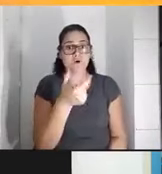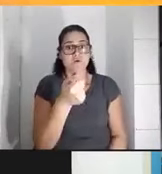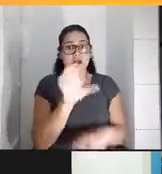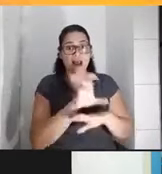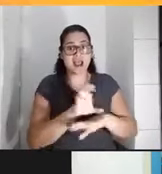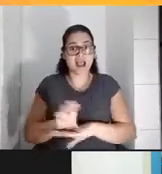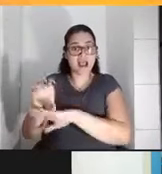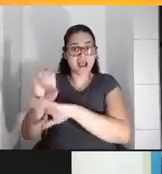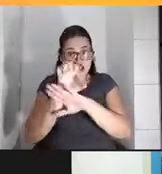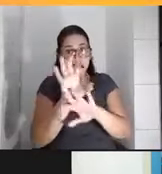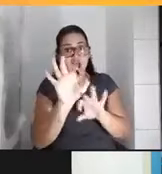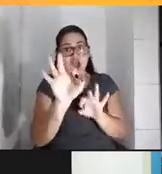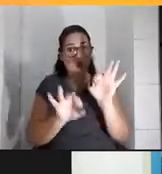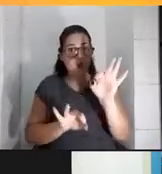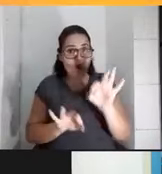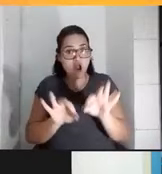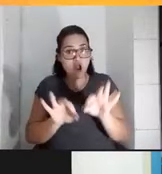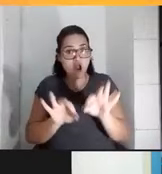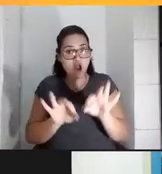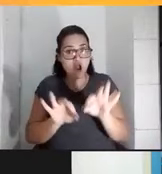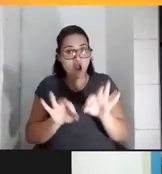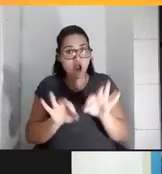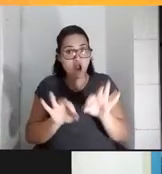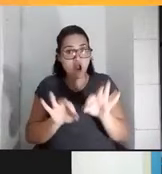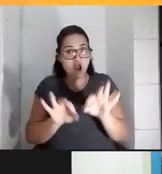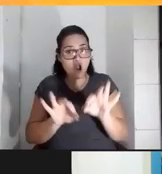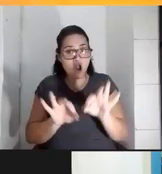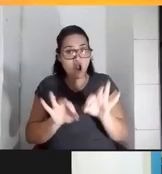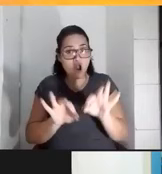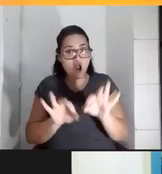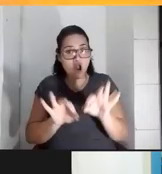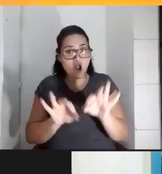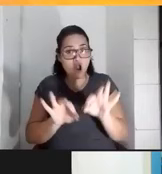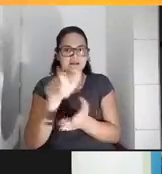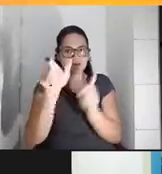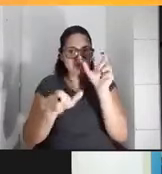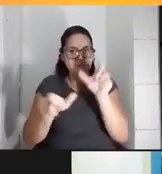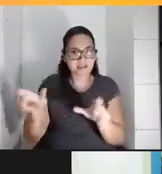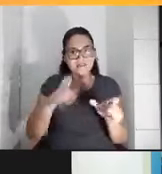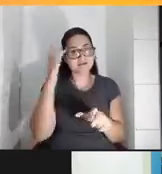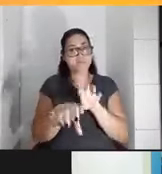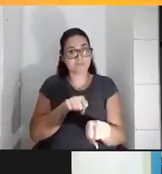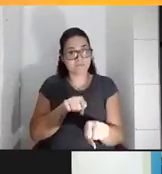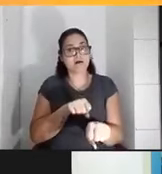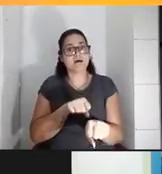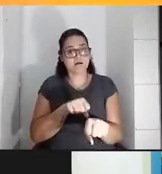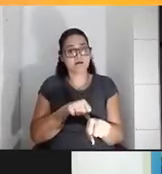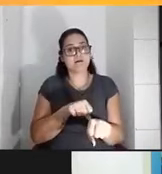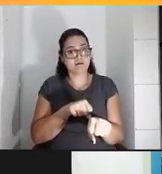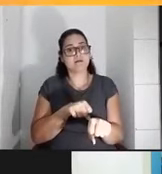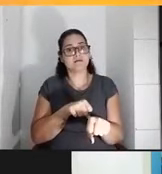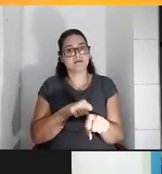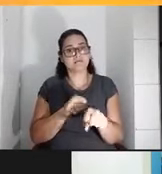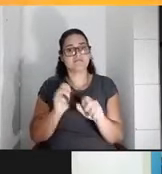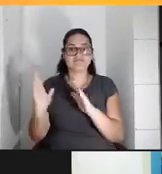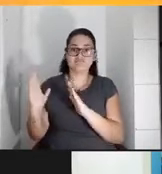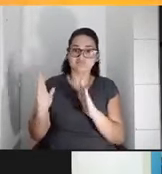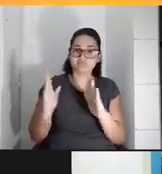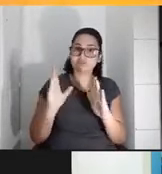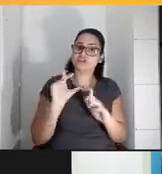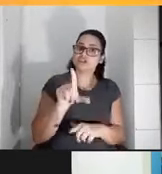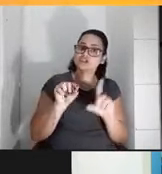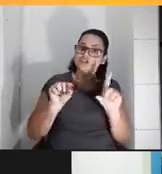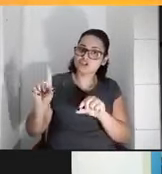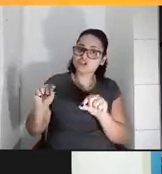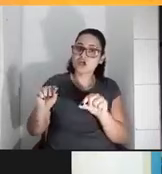para isto, para contratar pessoas, para formar as pessoas nas carreiras que o Conselho Nacional de Educação